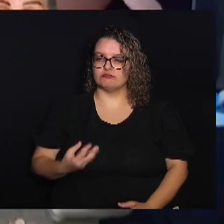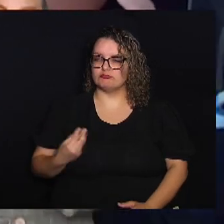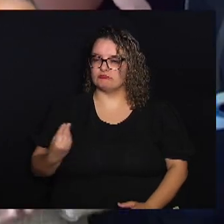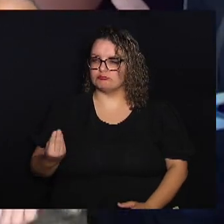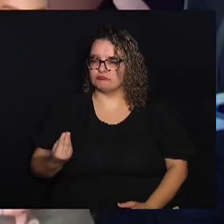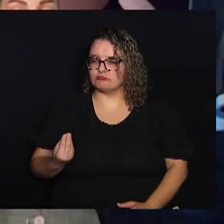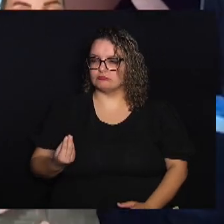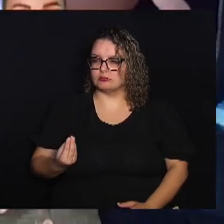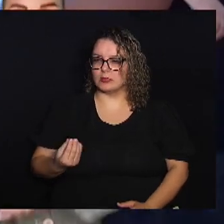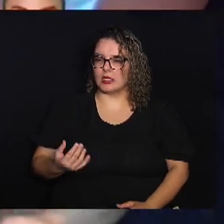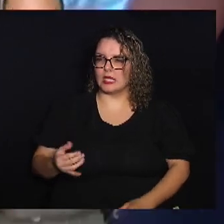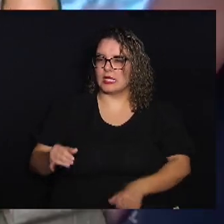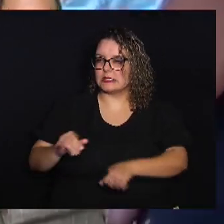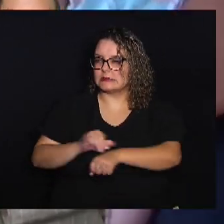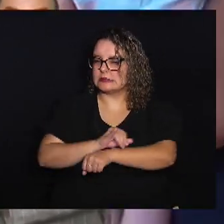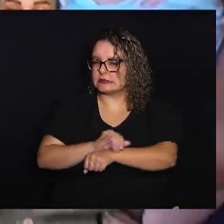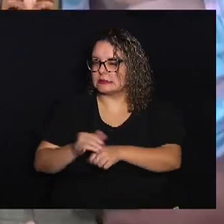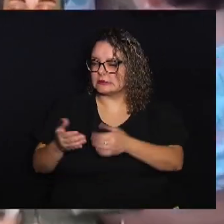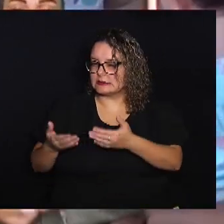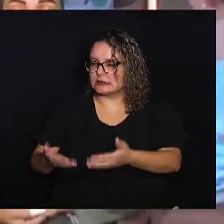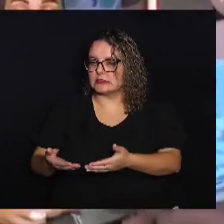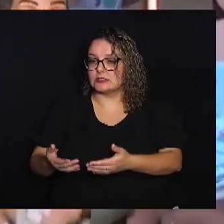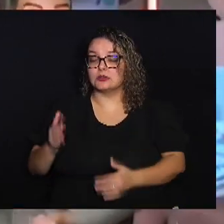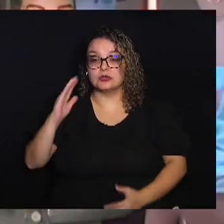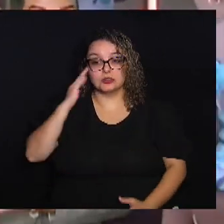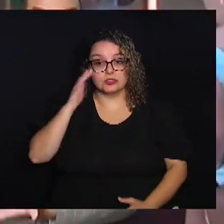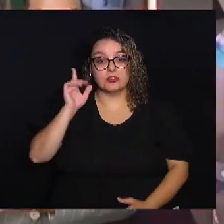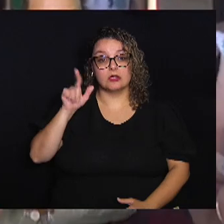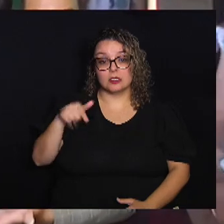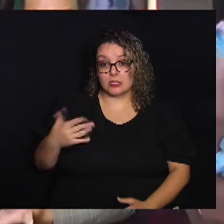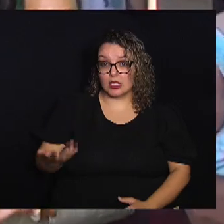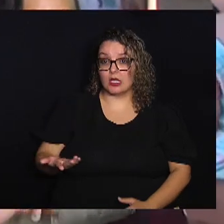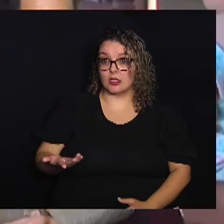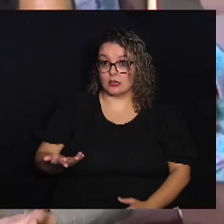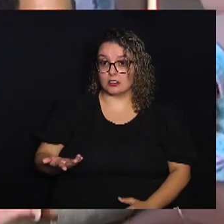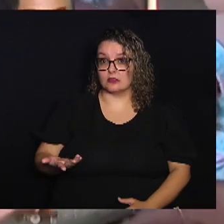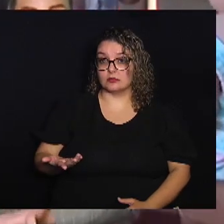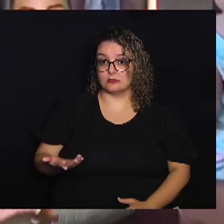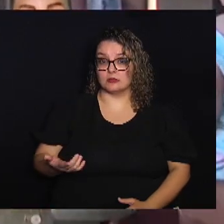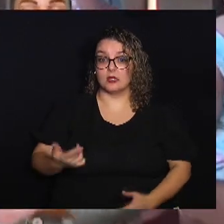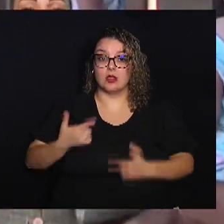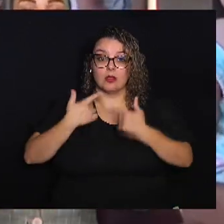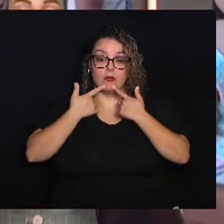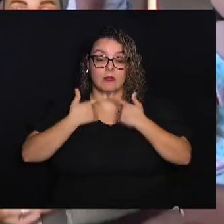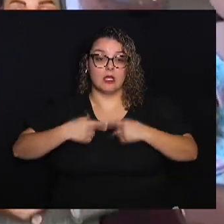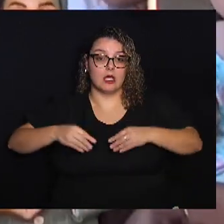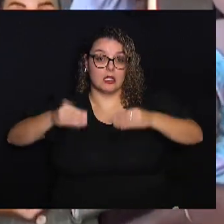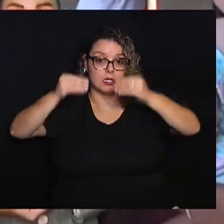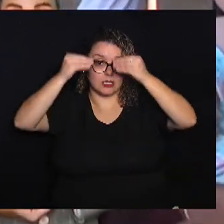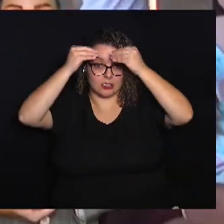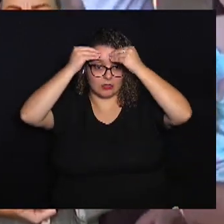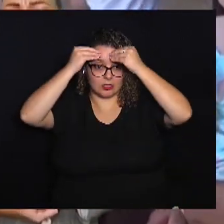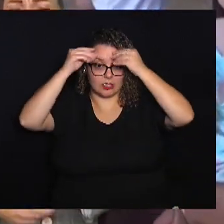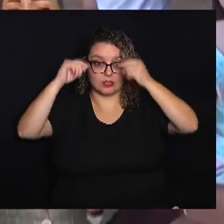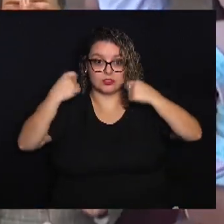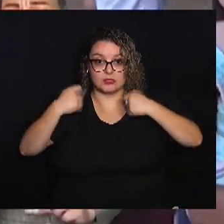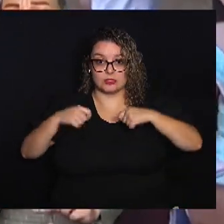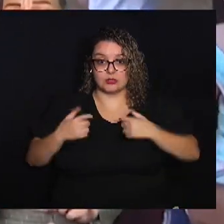essa instrumentalização, né, de entender que é uma linguagem que precisa